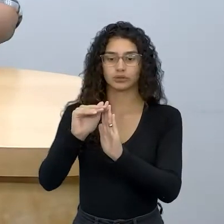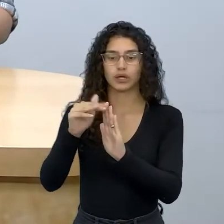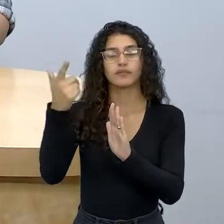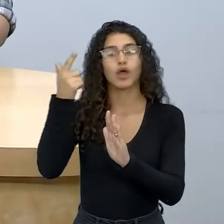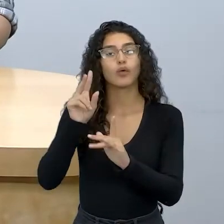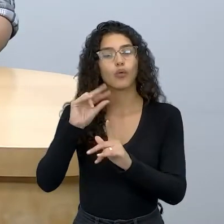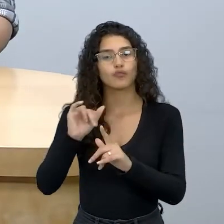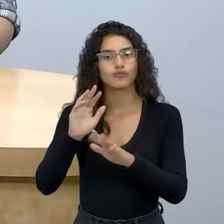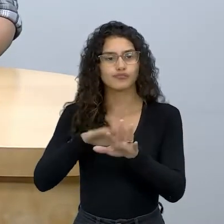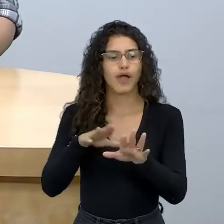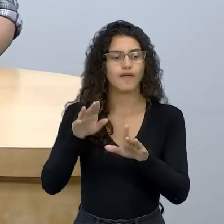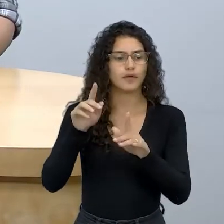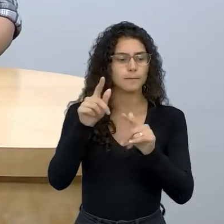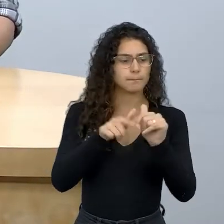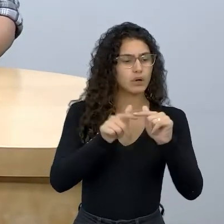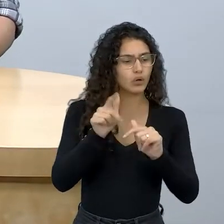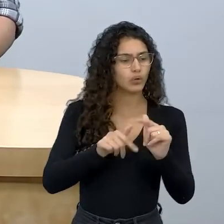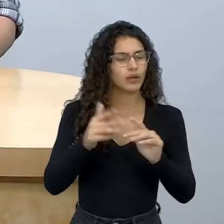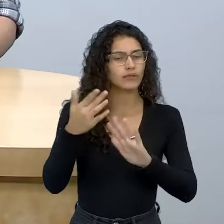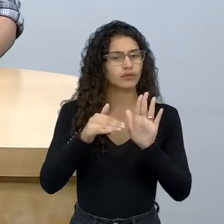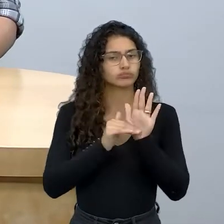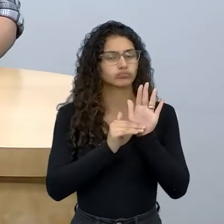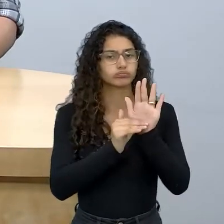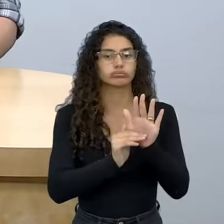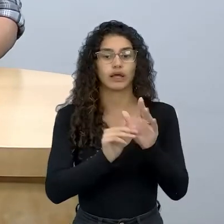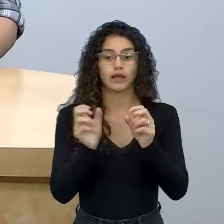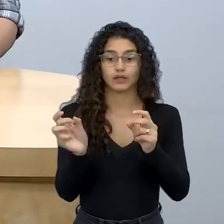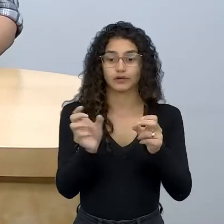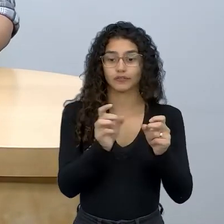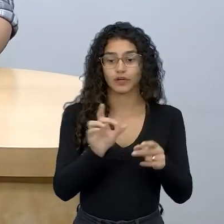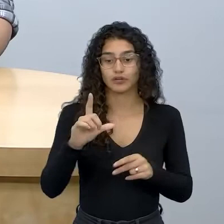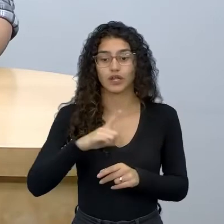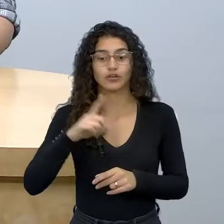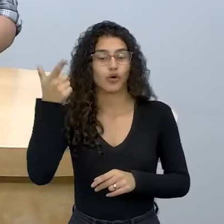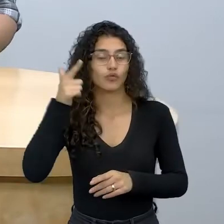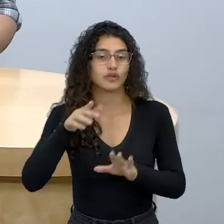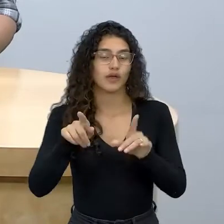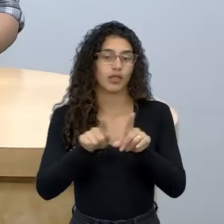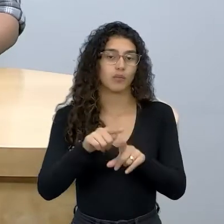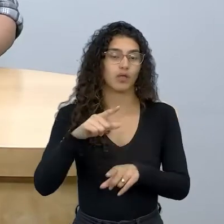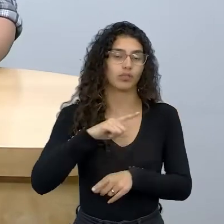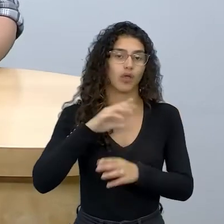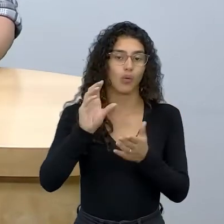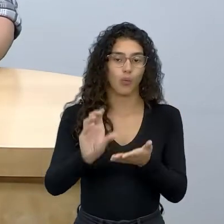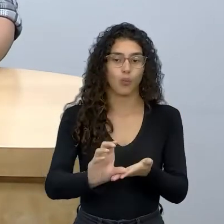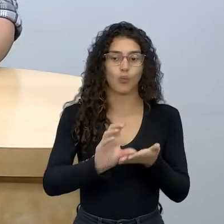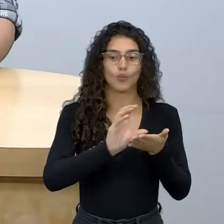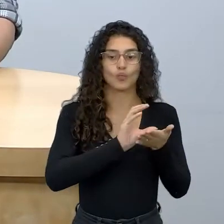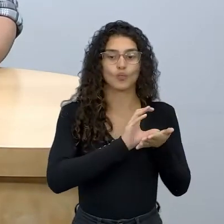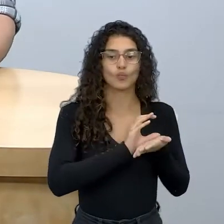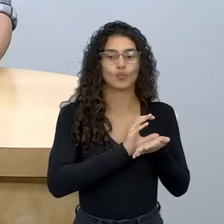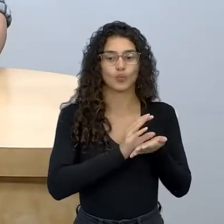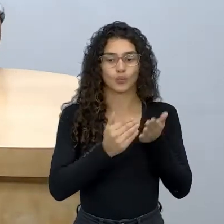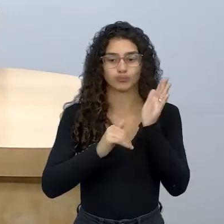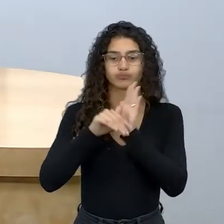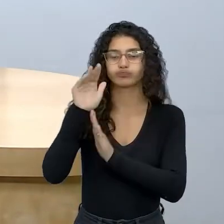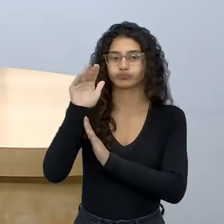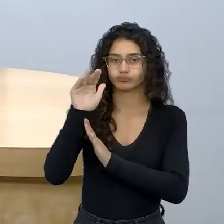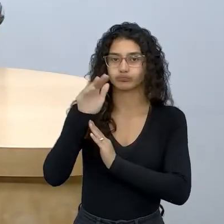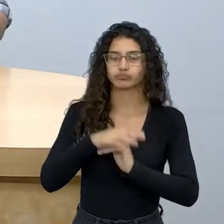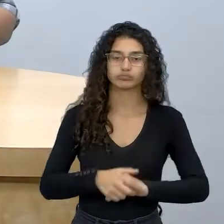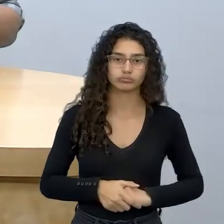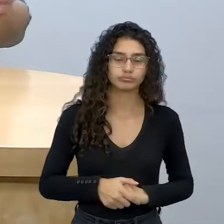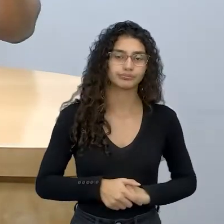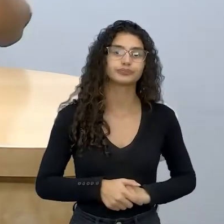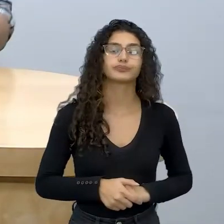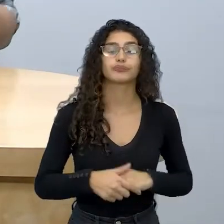pegar produtos que, por poucas unidades que venda, ele já consegue ter um lucro estrondoso. Tá? Então,